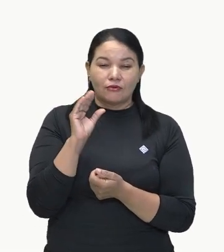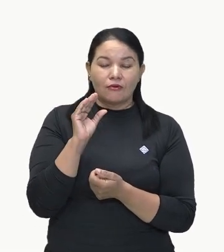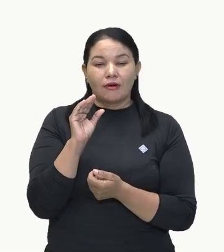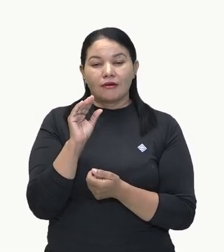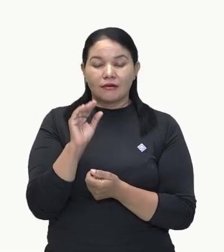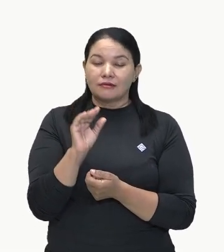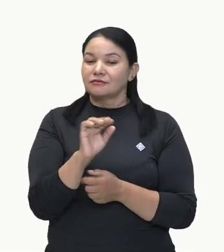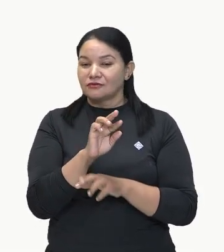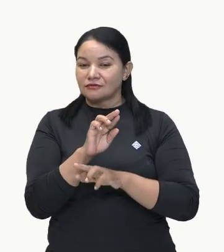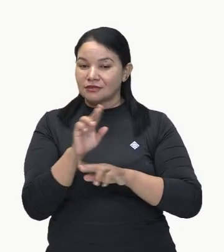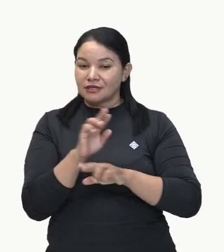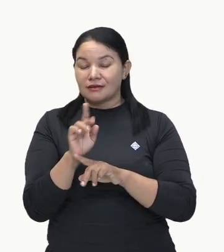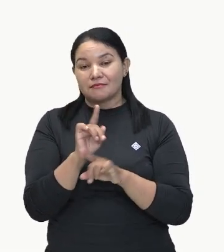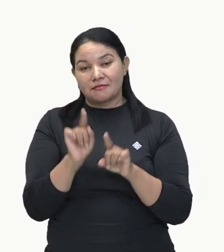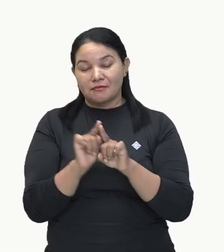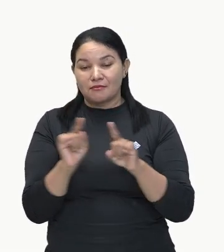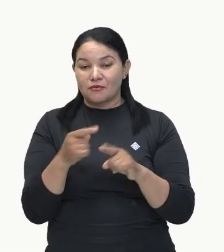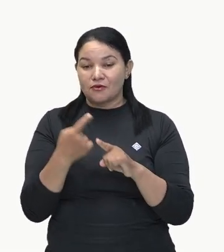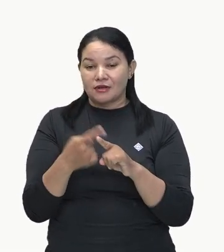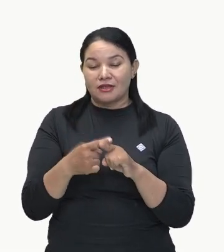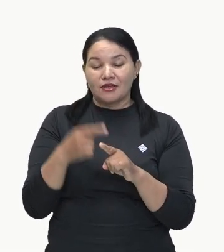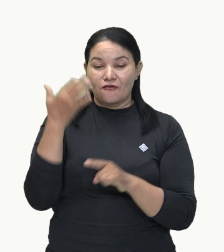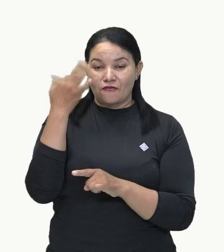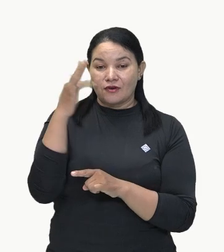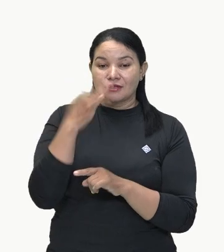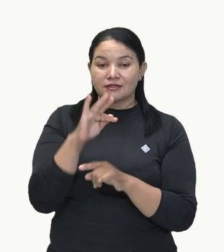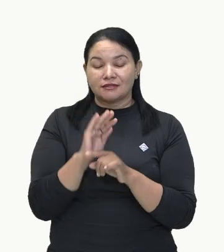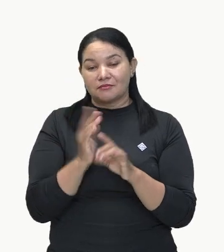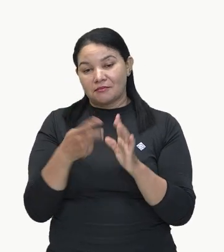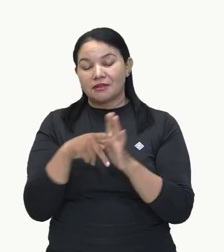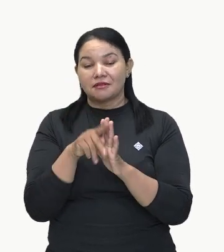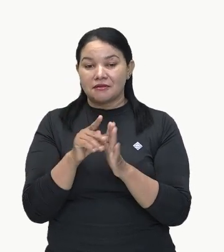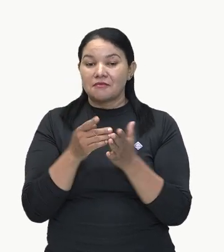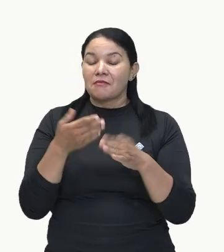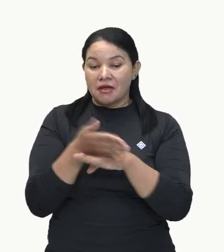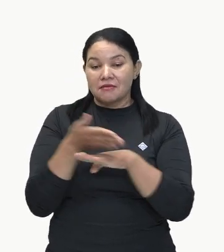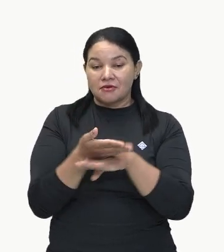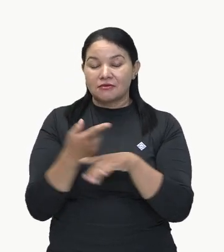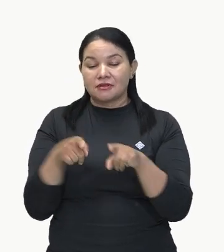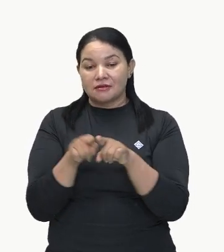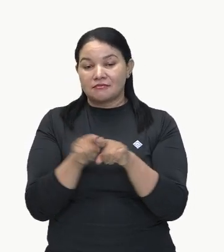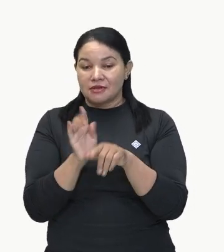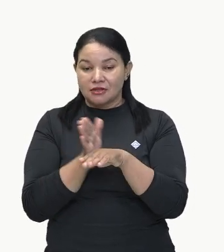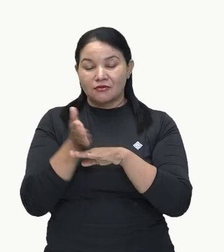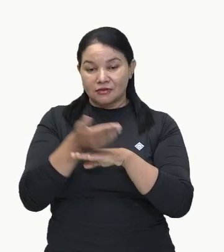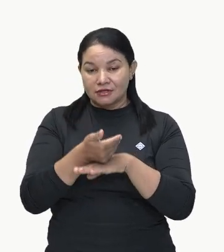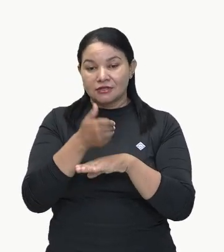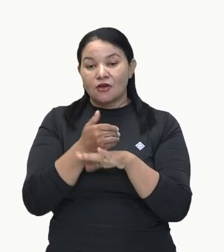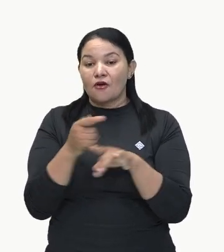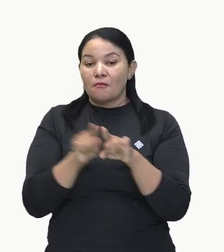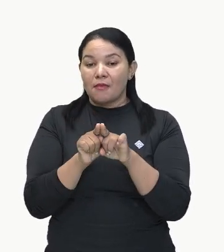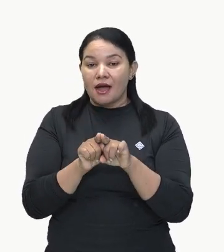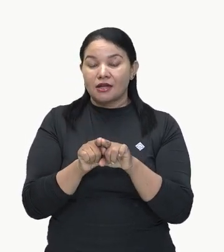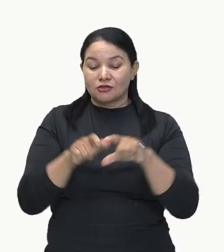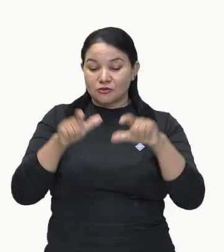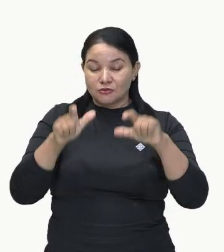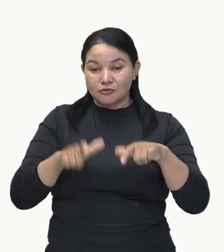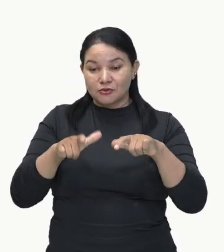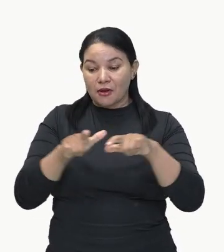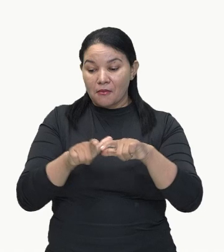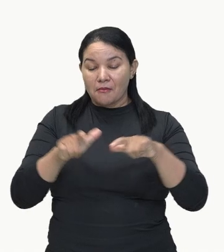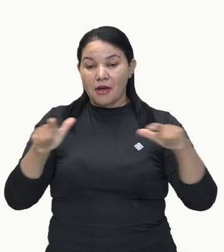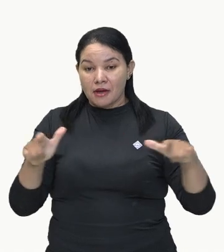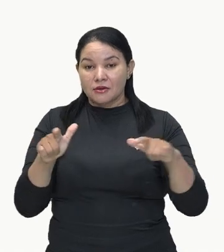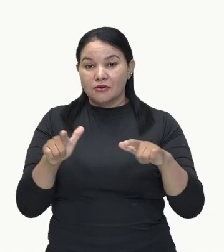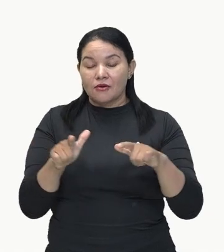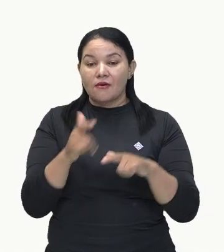porque a França fez parte da colonização, mas esse território aí bem no meio acaba sendo muito maior a presença da